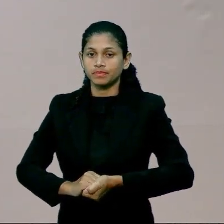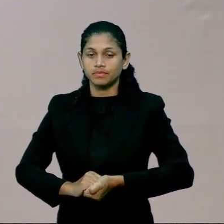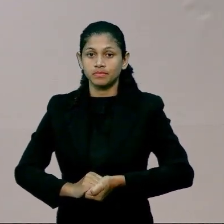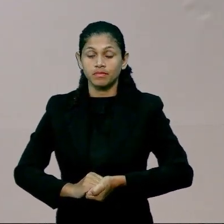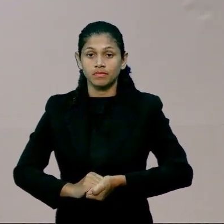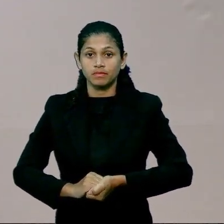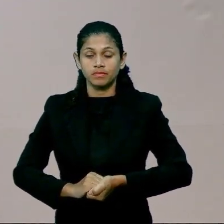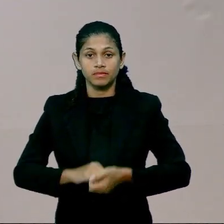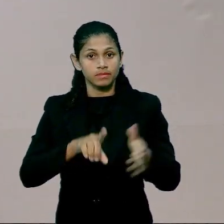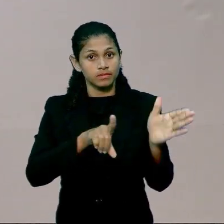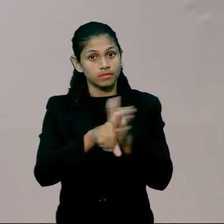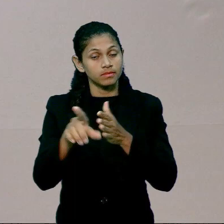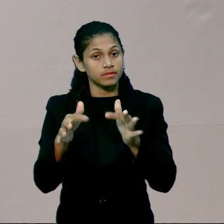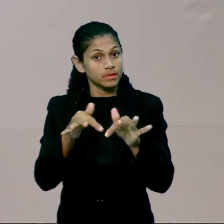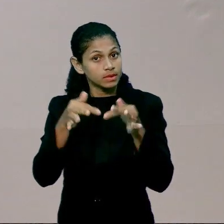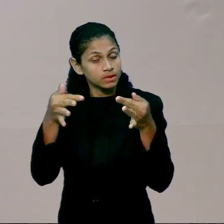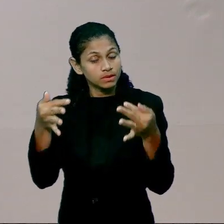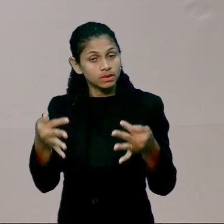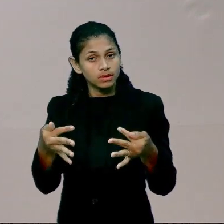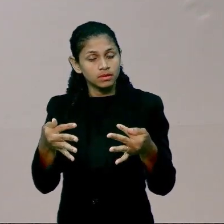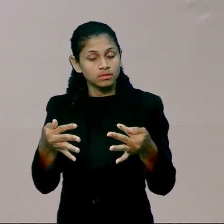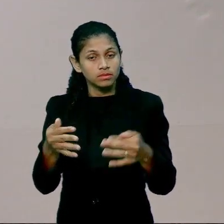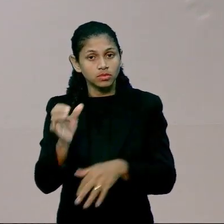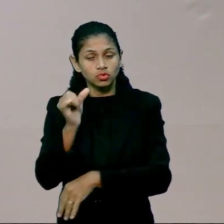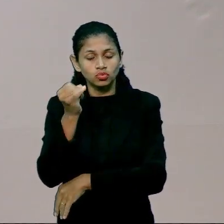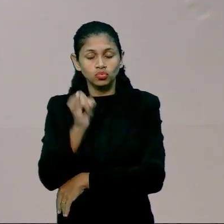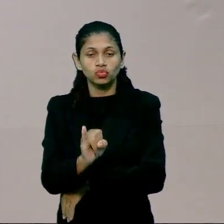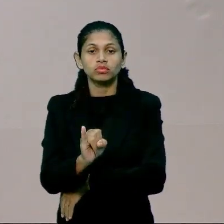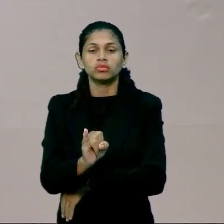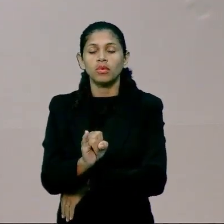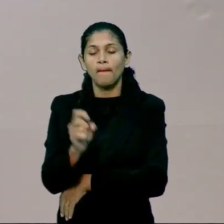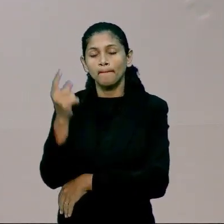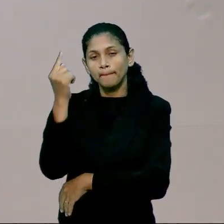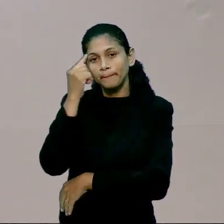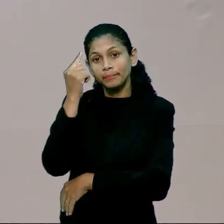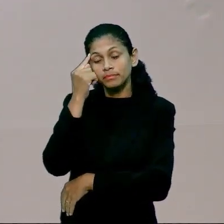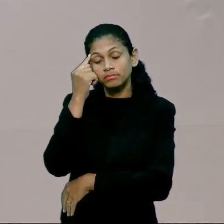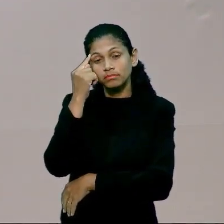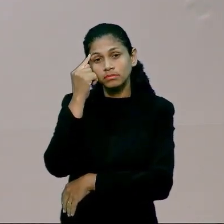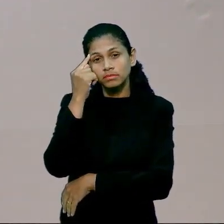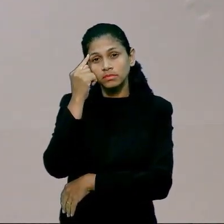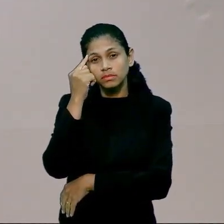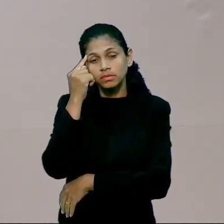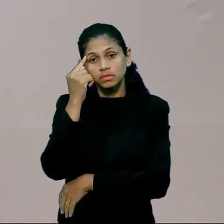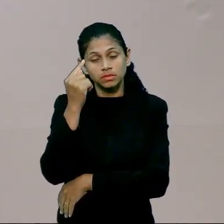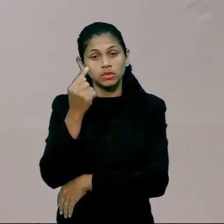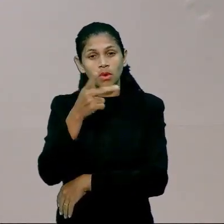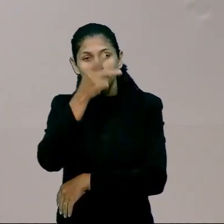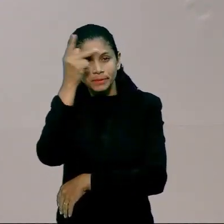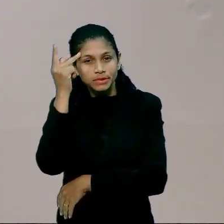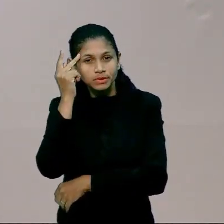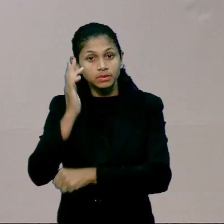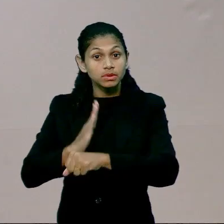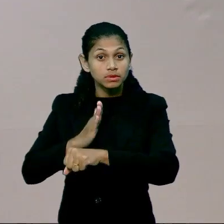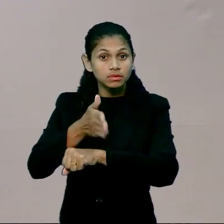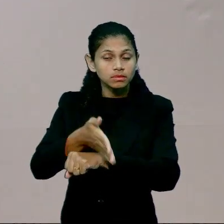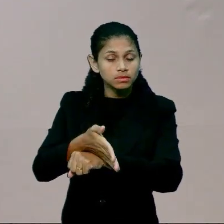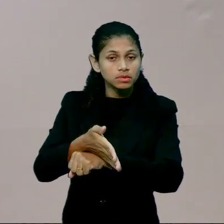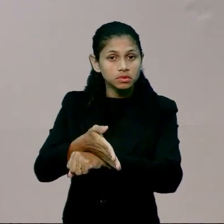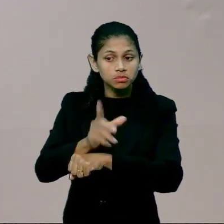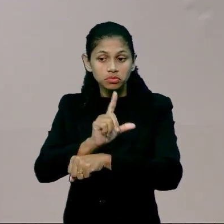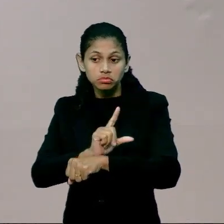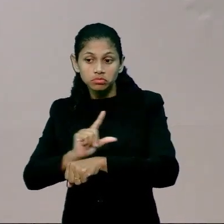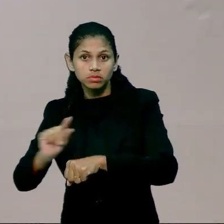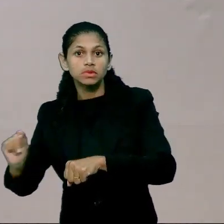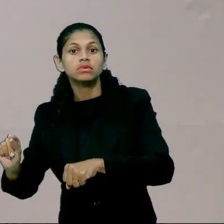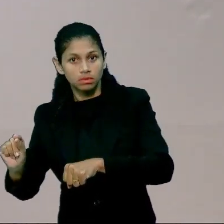questão simples assim a gente só tem que imaginar saber quem entrou e quem tava saindo e entrando aí vê